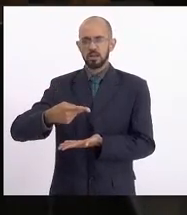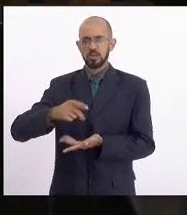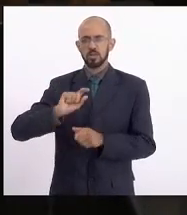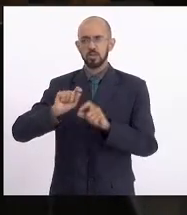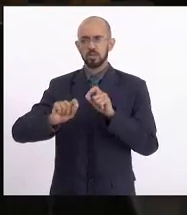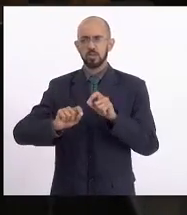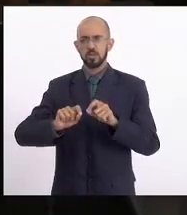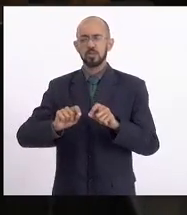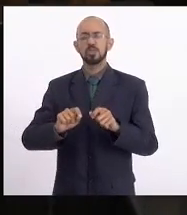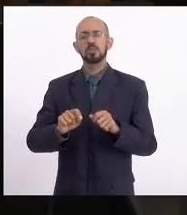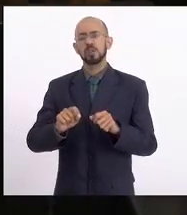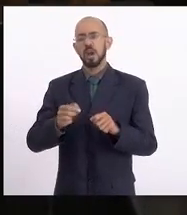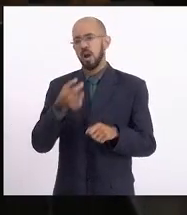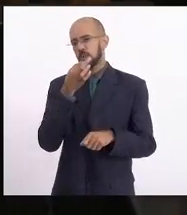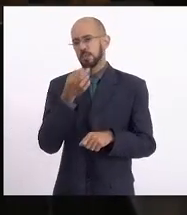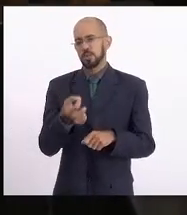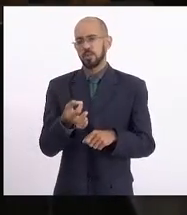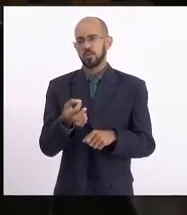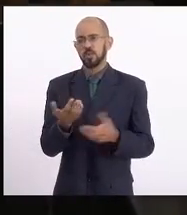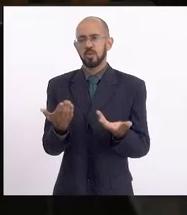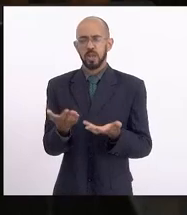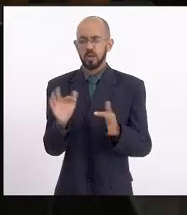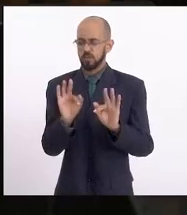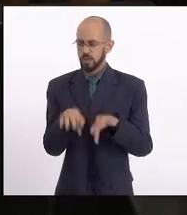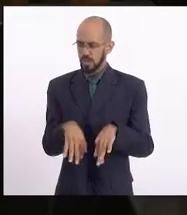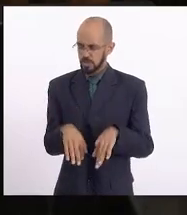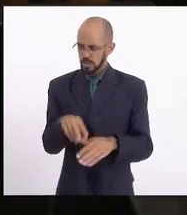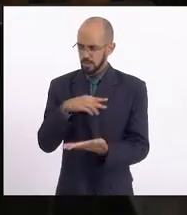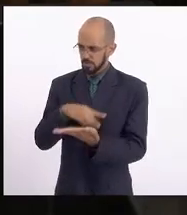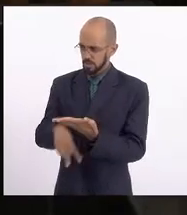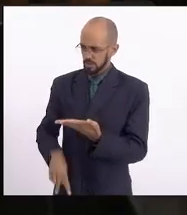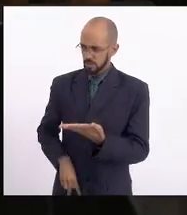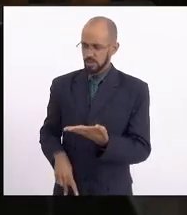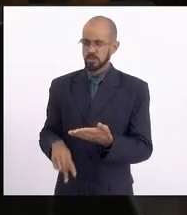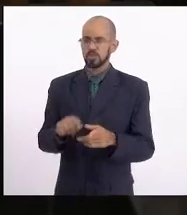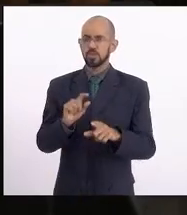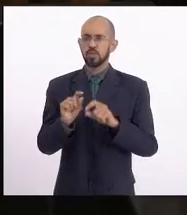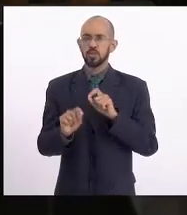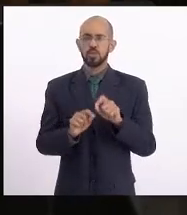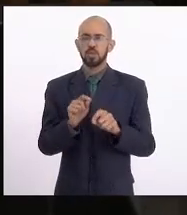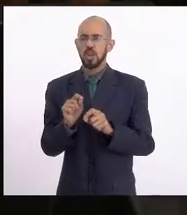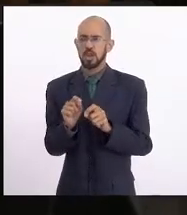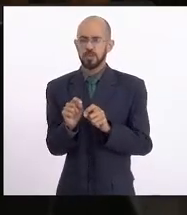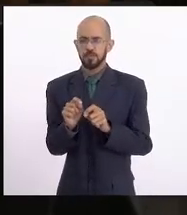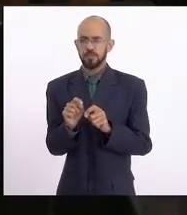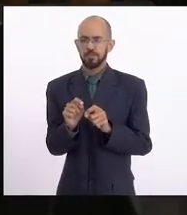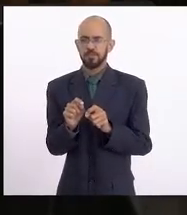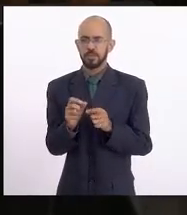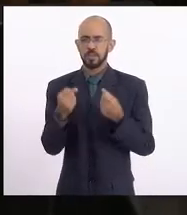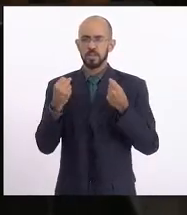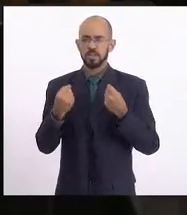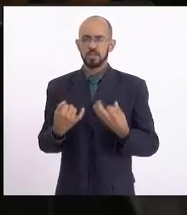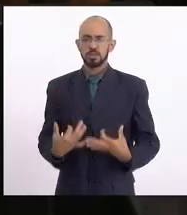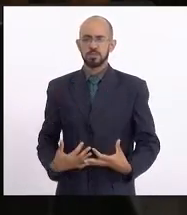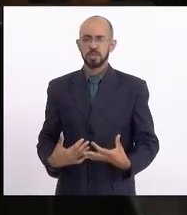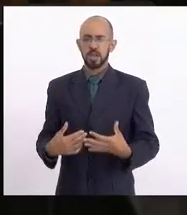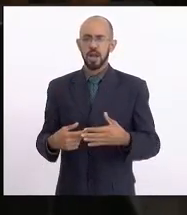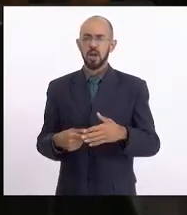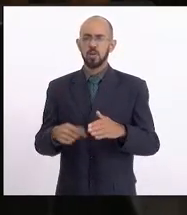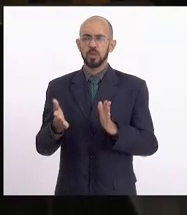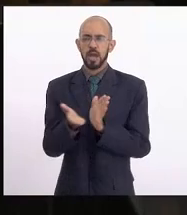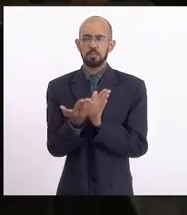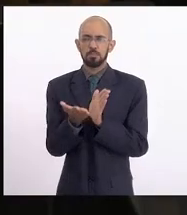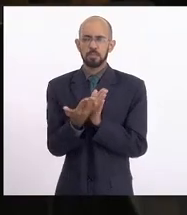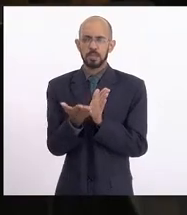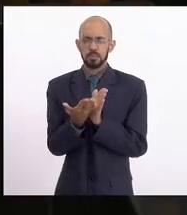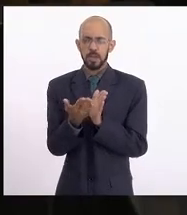quero encerrar aqui a minha fala para não ser redundante, presidente. Falar o que a palavra, o texto sagrado diz.